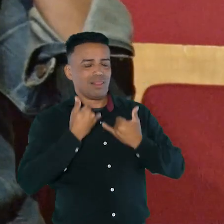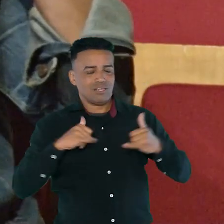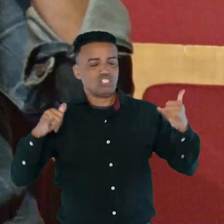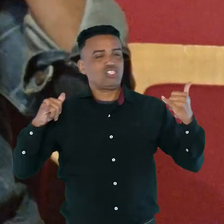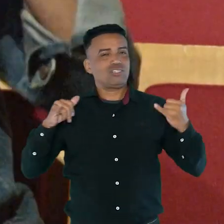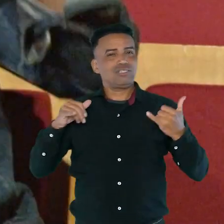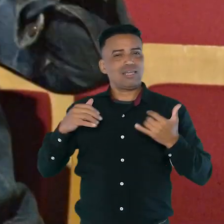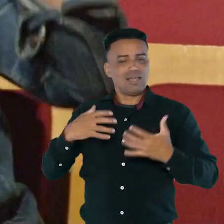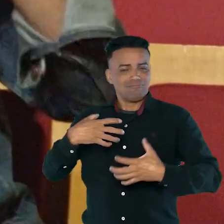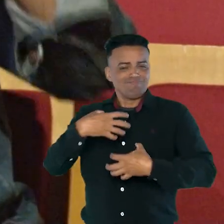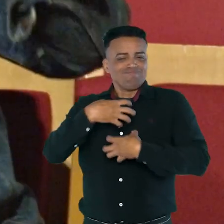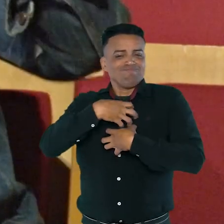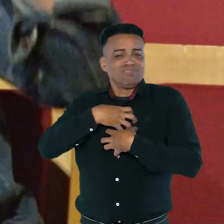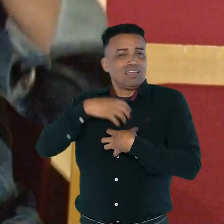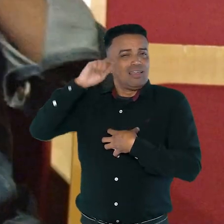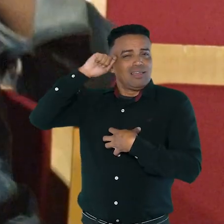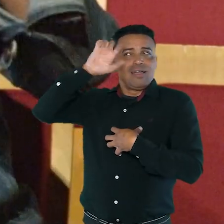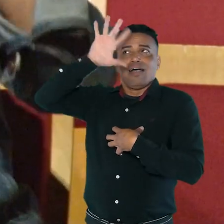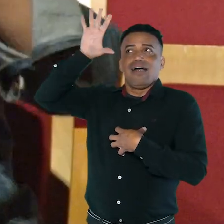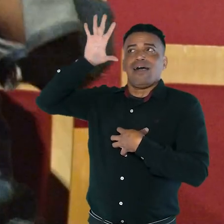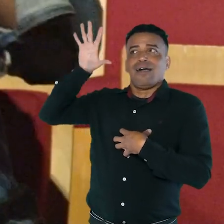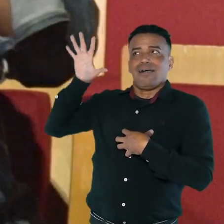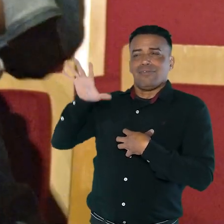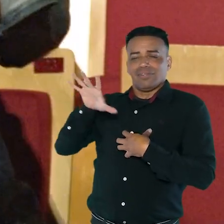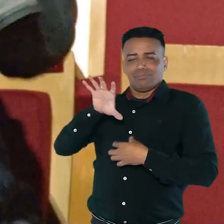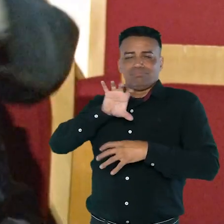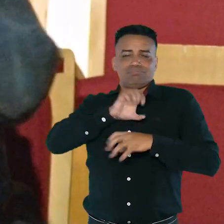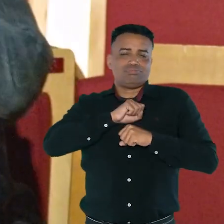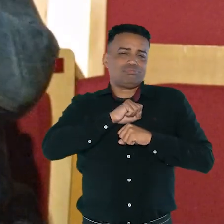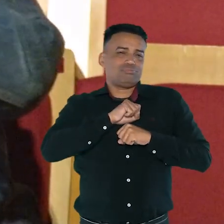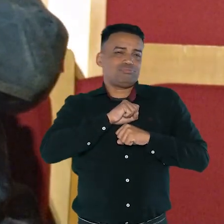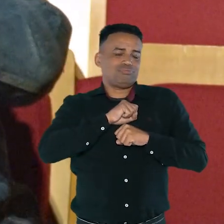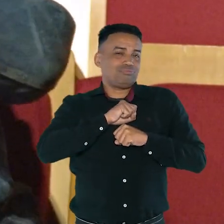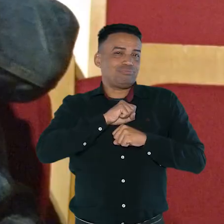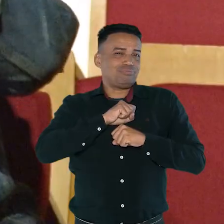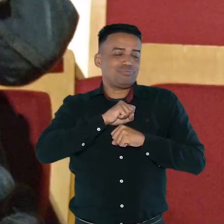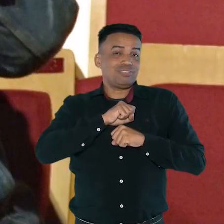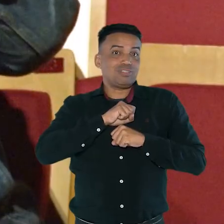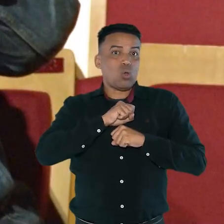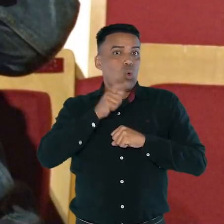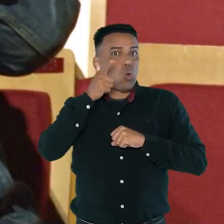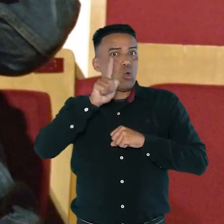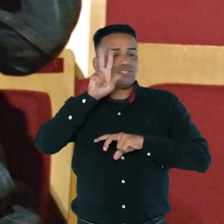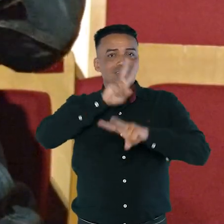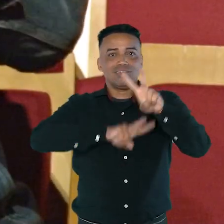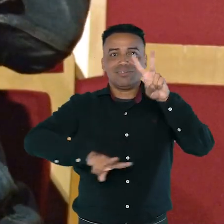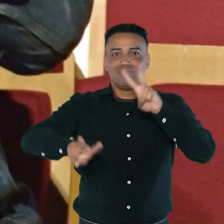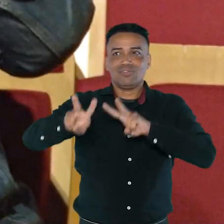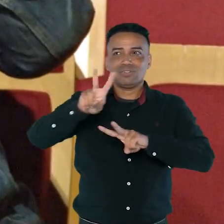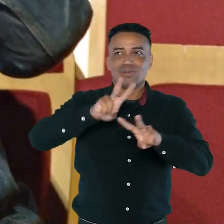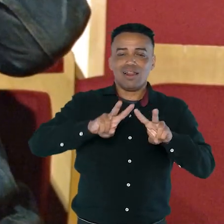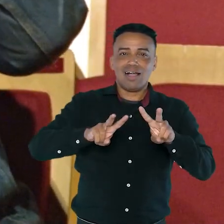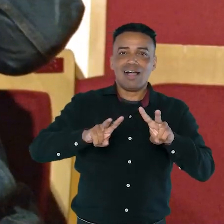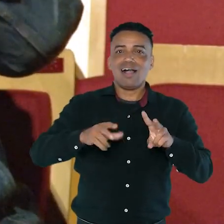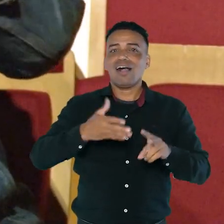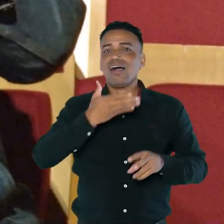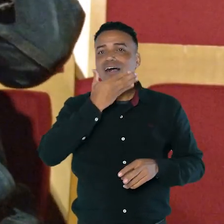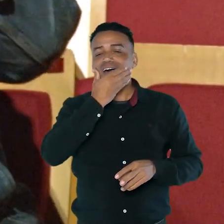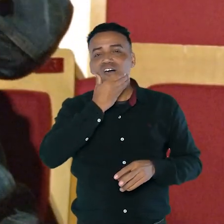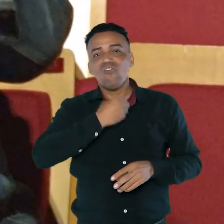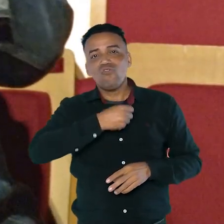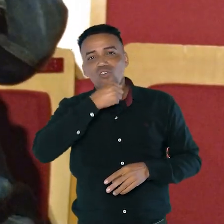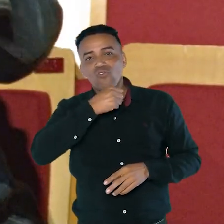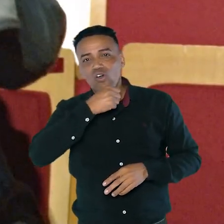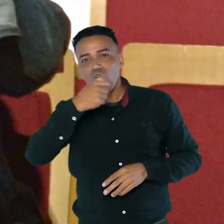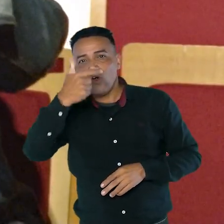mesmo, sabe? E vim fazendo esse caminho e consegui visualizar bisavô,